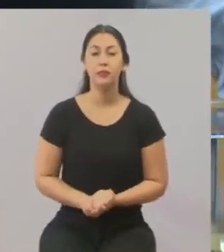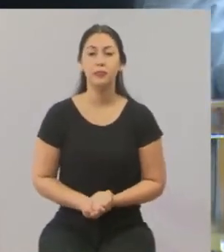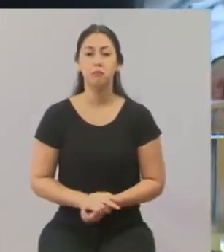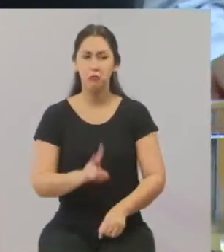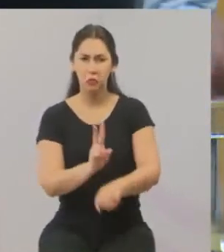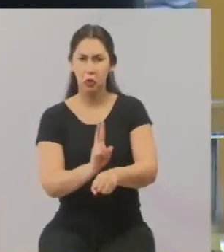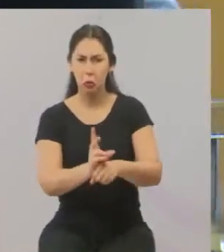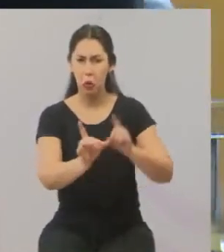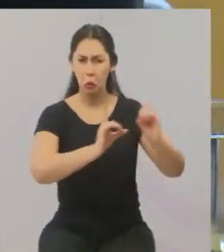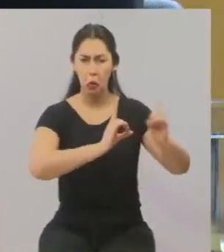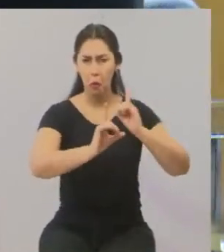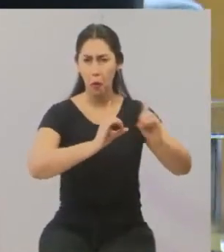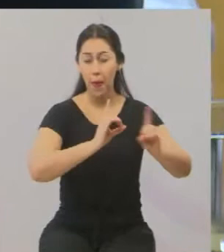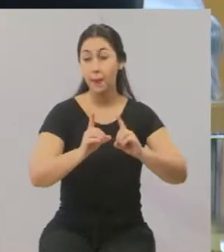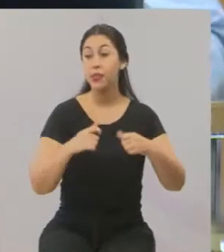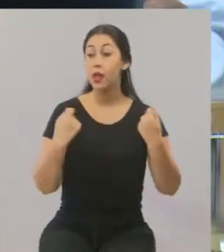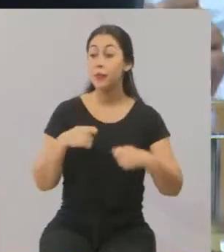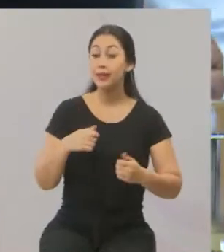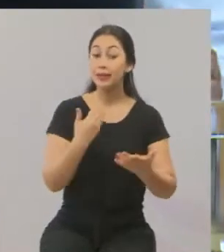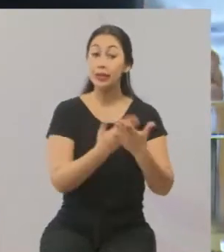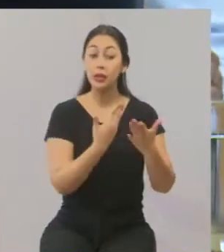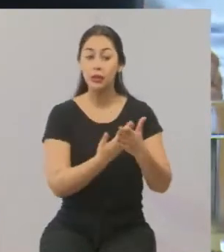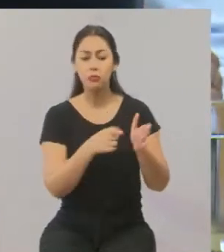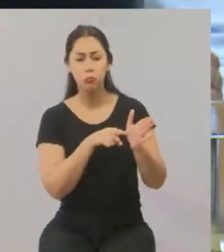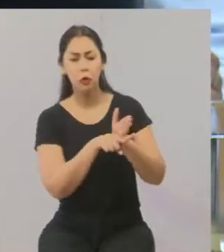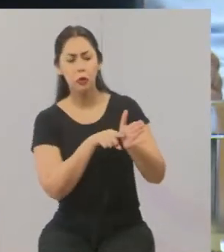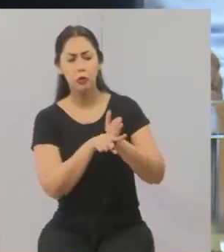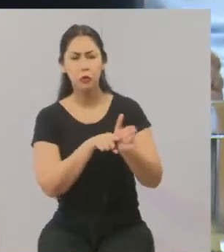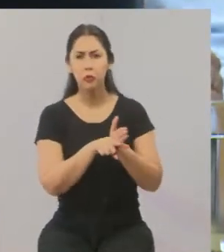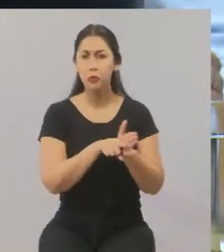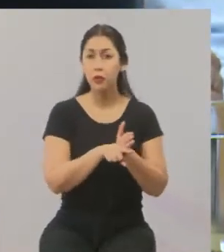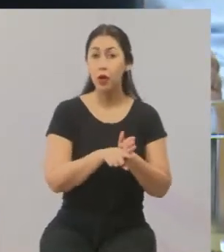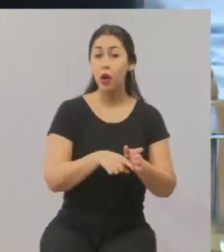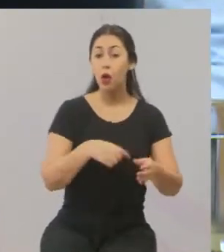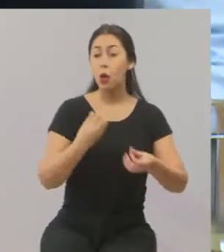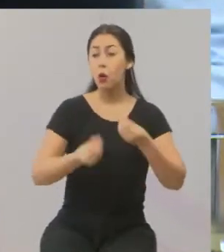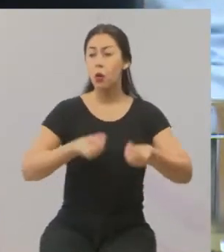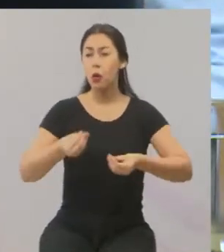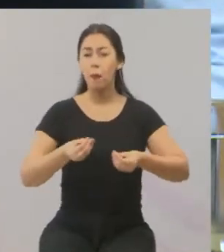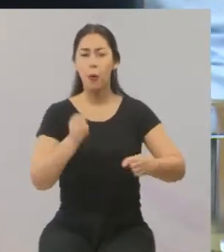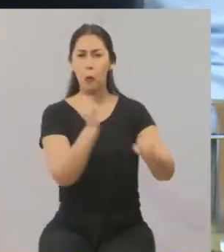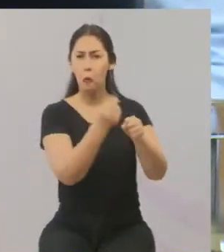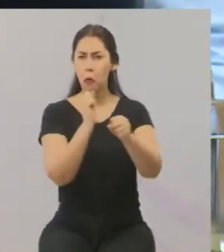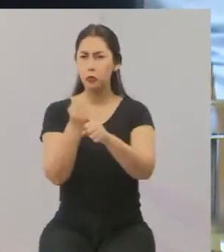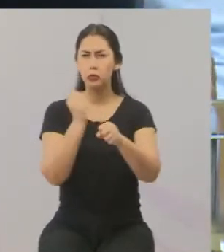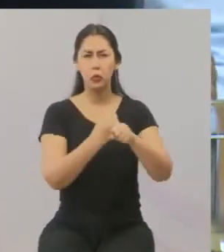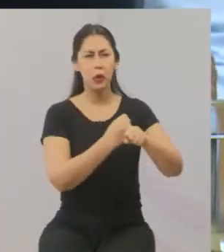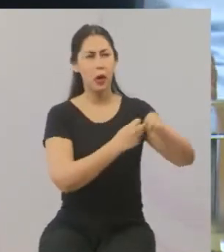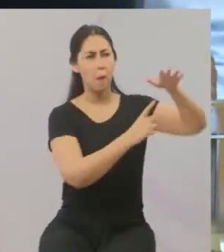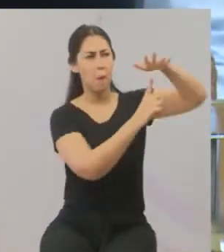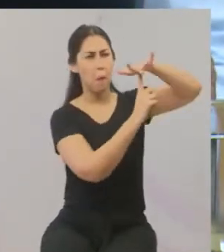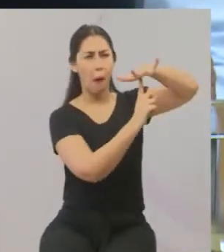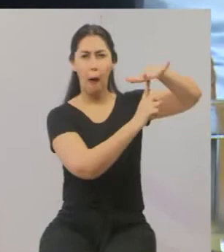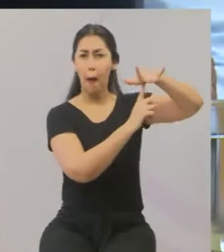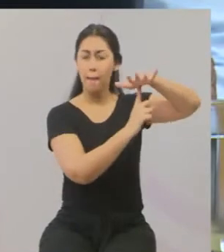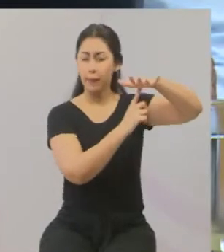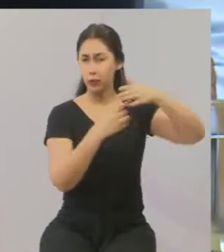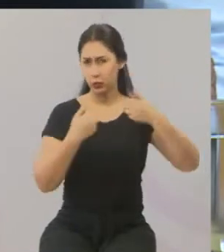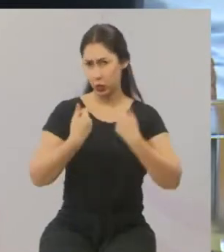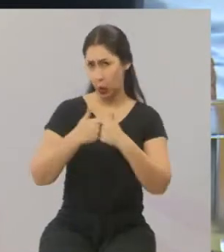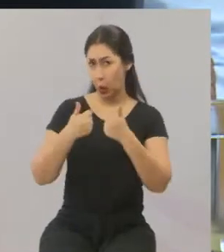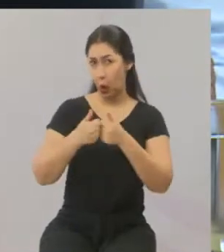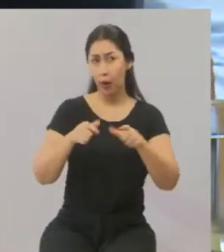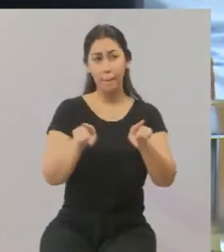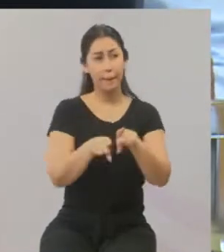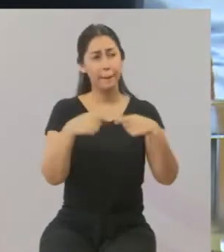Paulo, solicitando estudos técnicos e providências para a construção de abrigo no ponto de ônibus existente na rodovia Nilo Máximo,